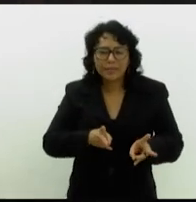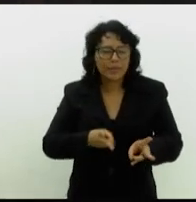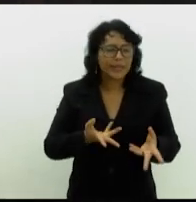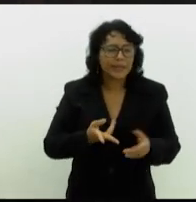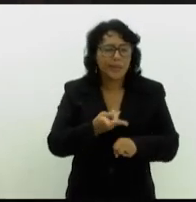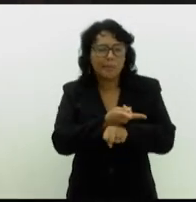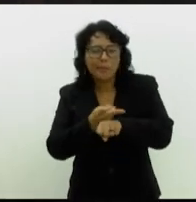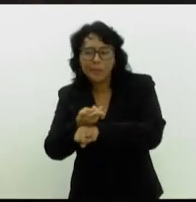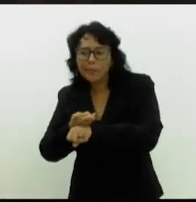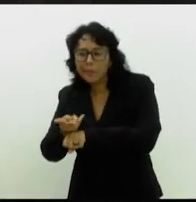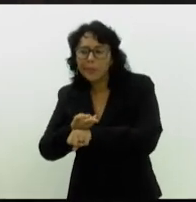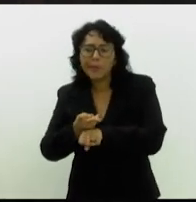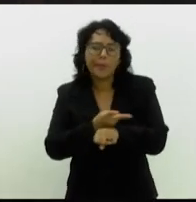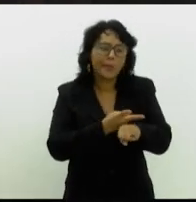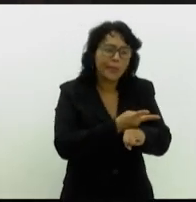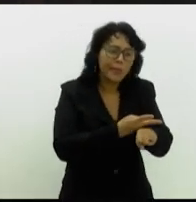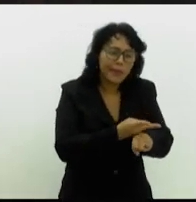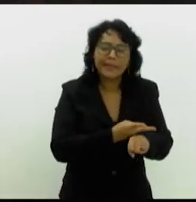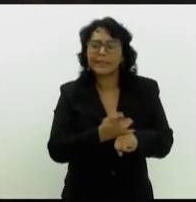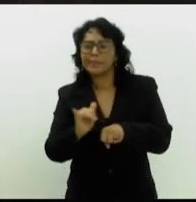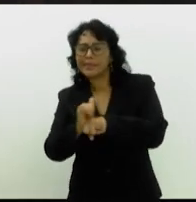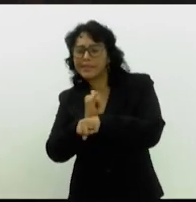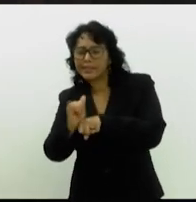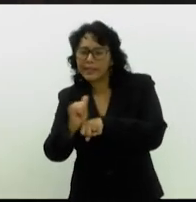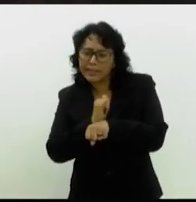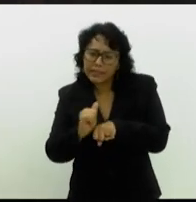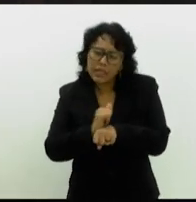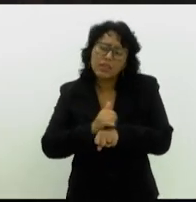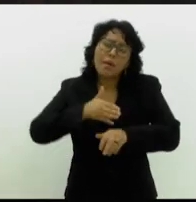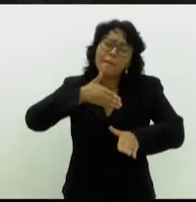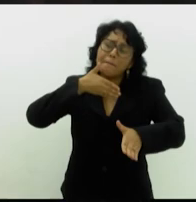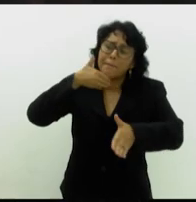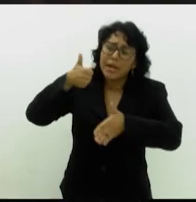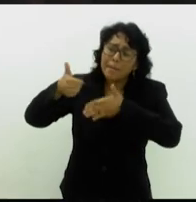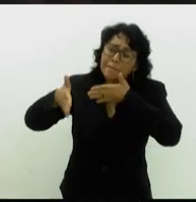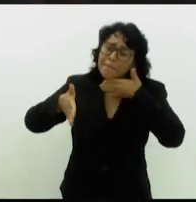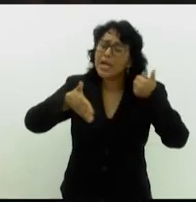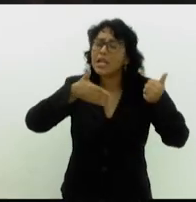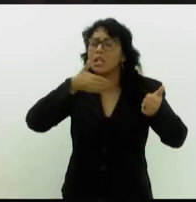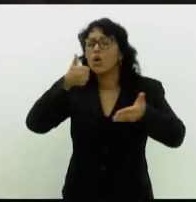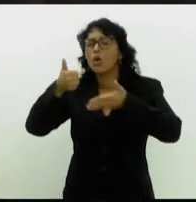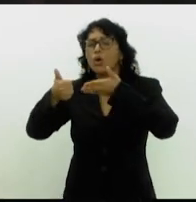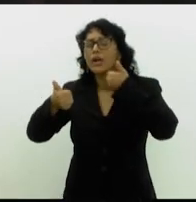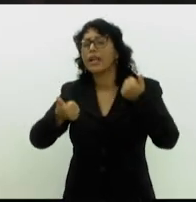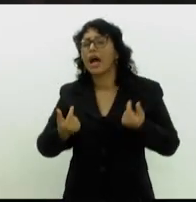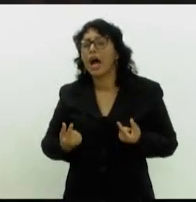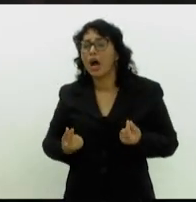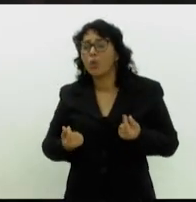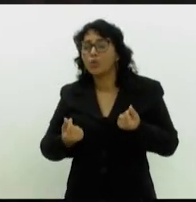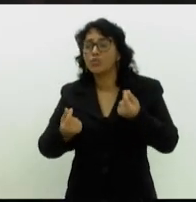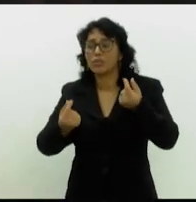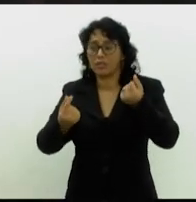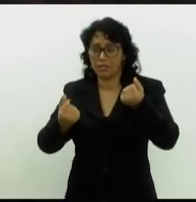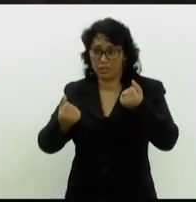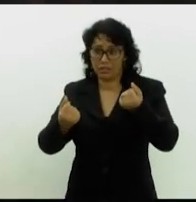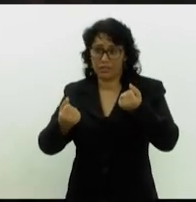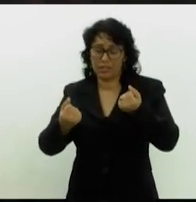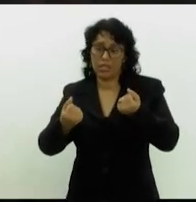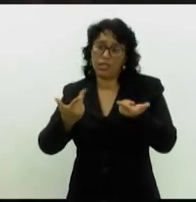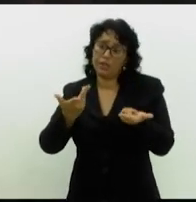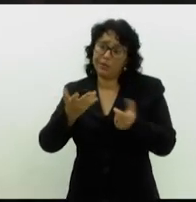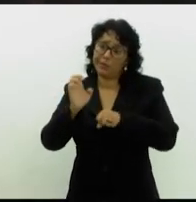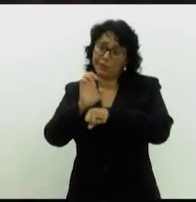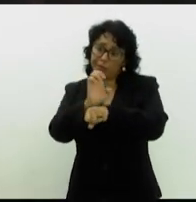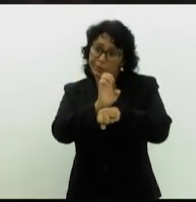para melhorar o caixa do Estado até porque sem caixa não